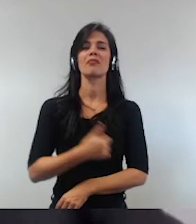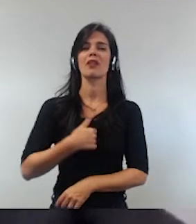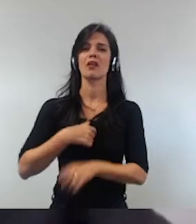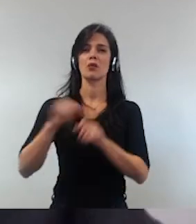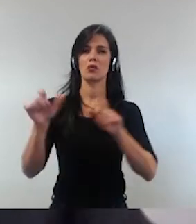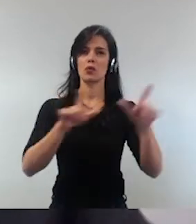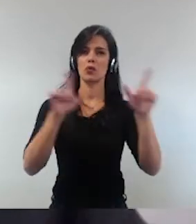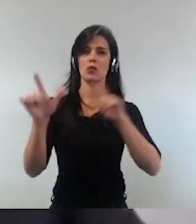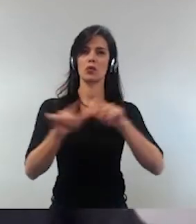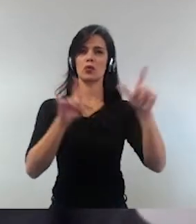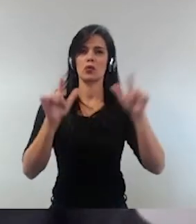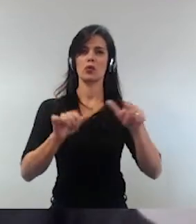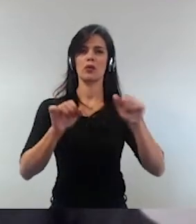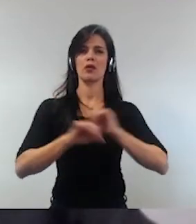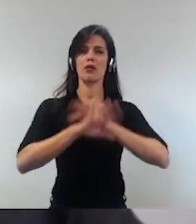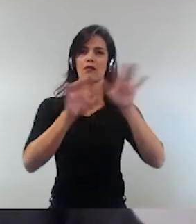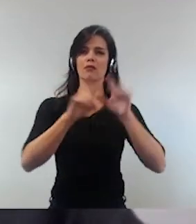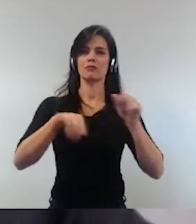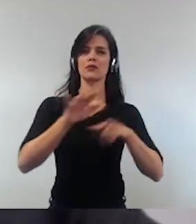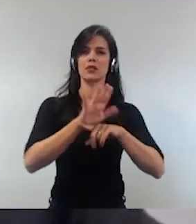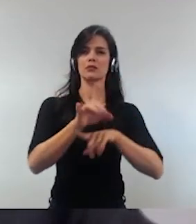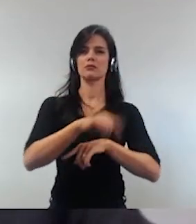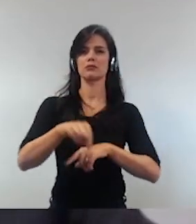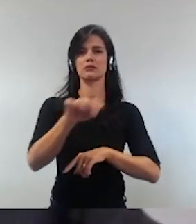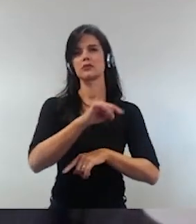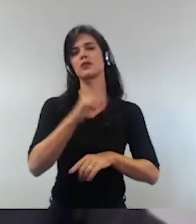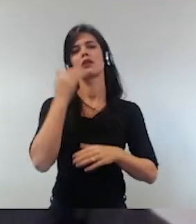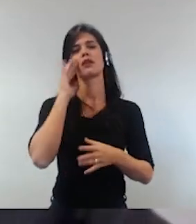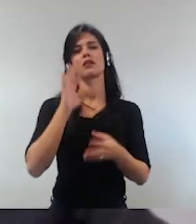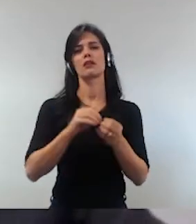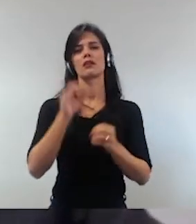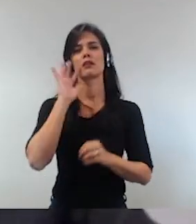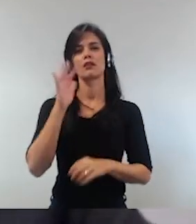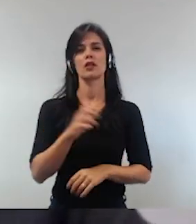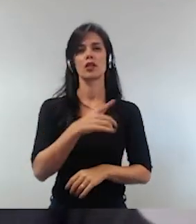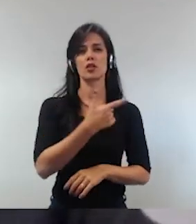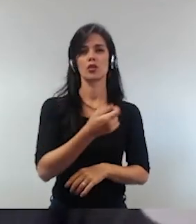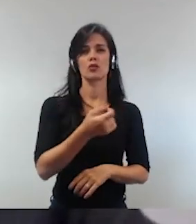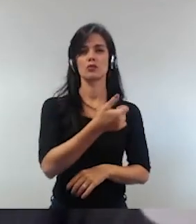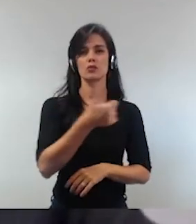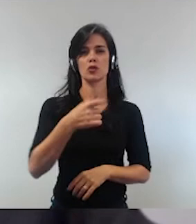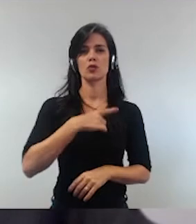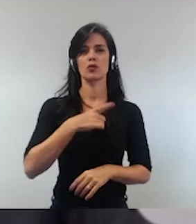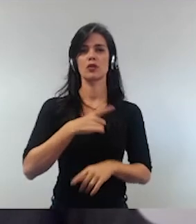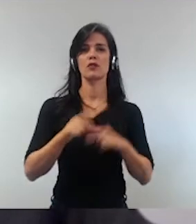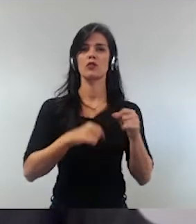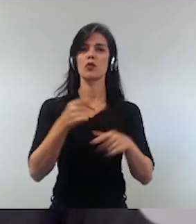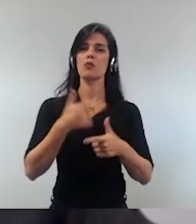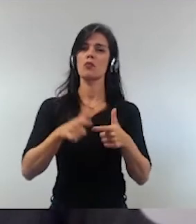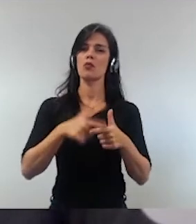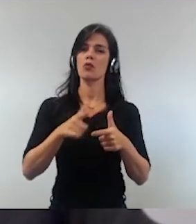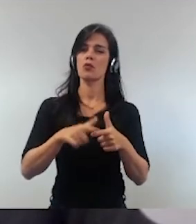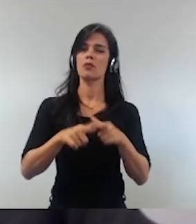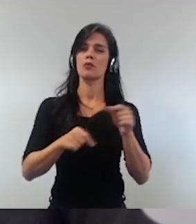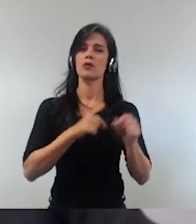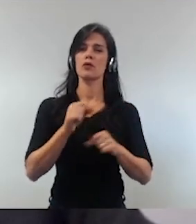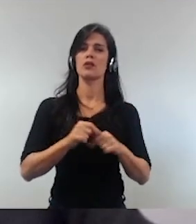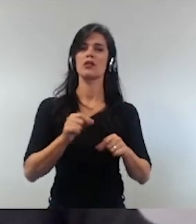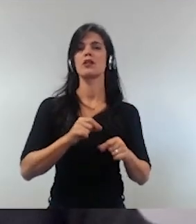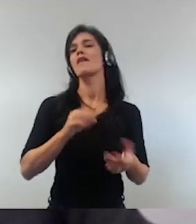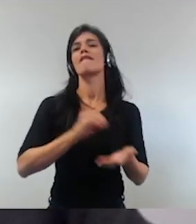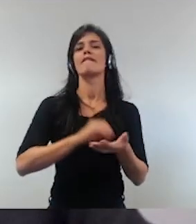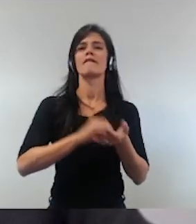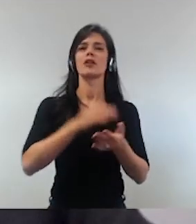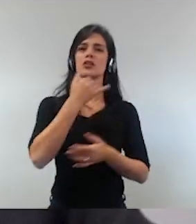poder clarear alguns aspectos desse problema, né? Em 2001, tivemos uma crise de falta de energia elétrica, por questão de restrição